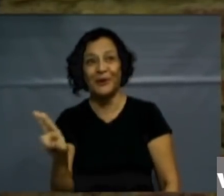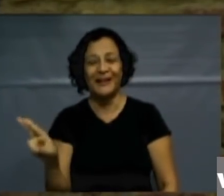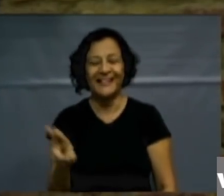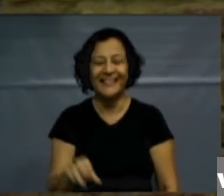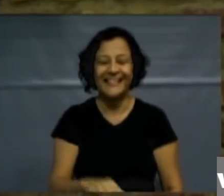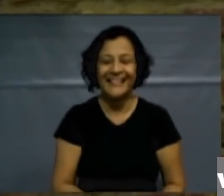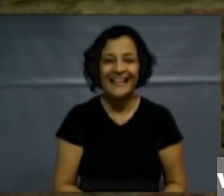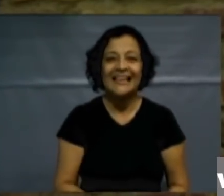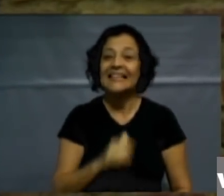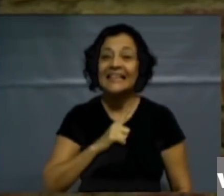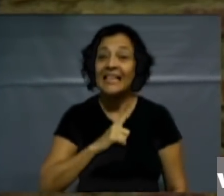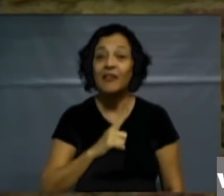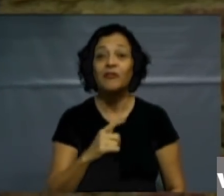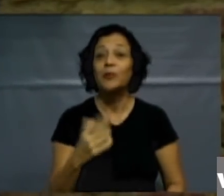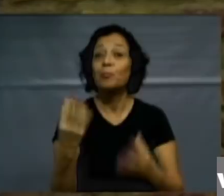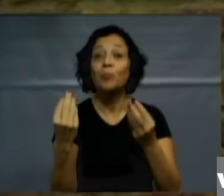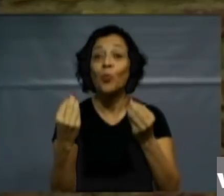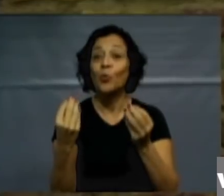Tantos exemplos